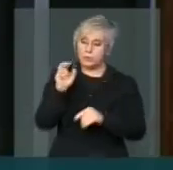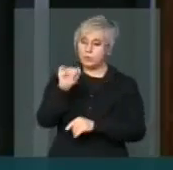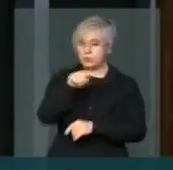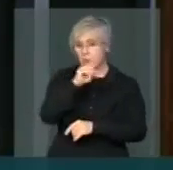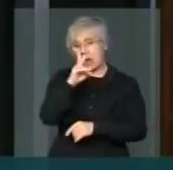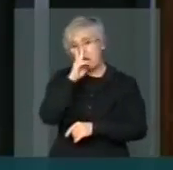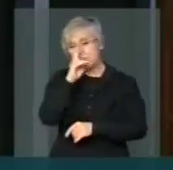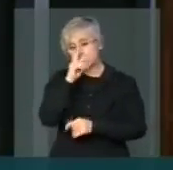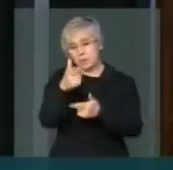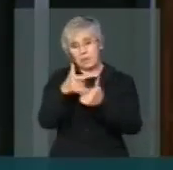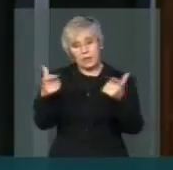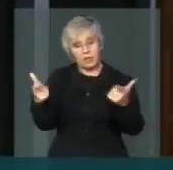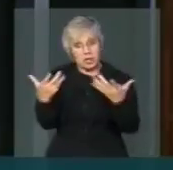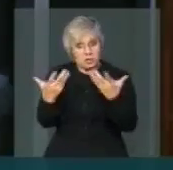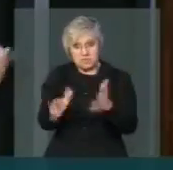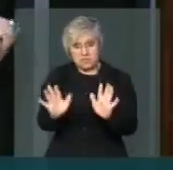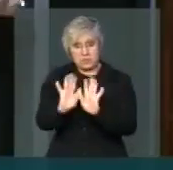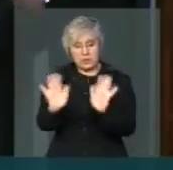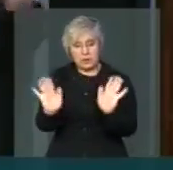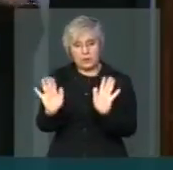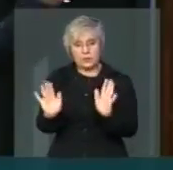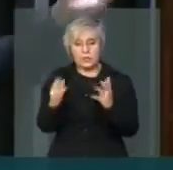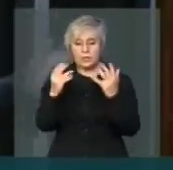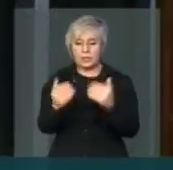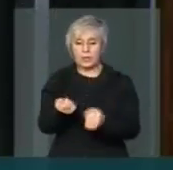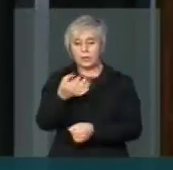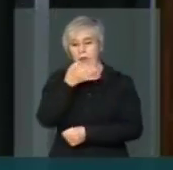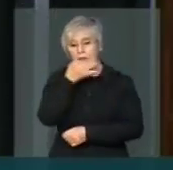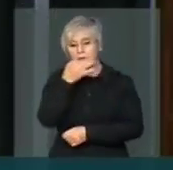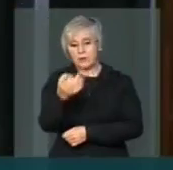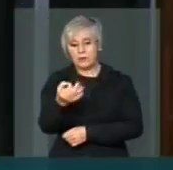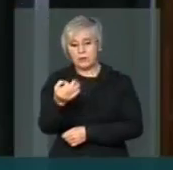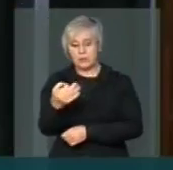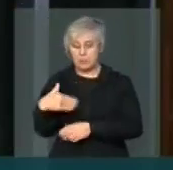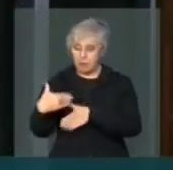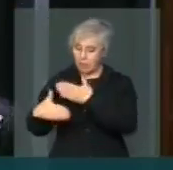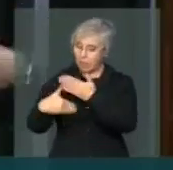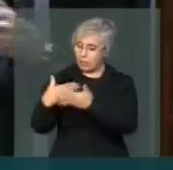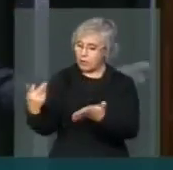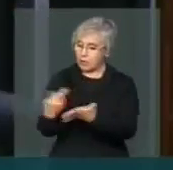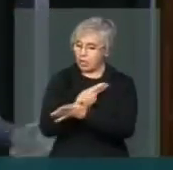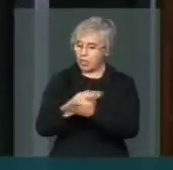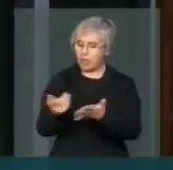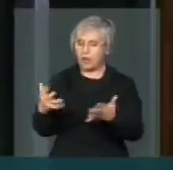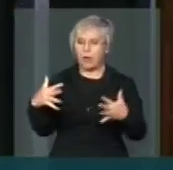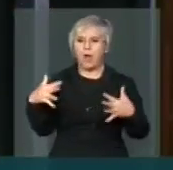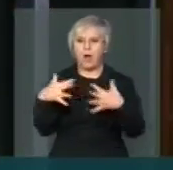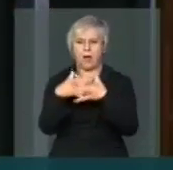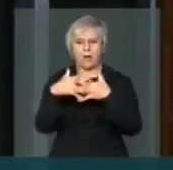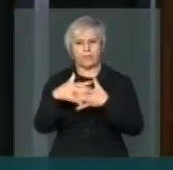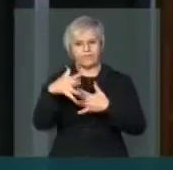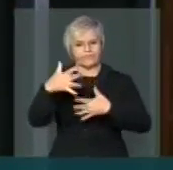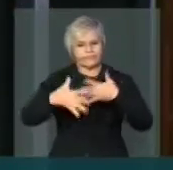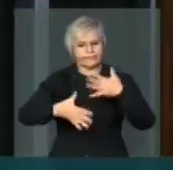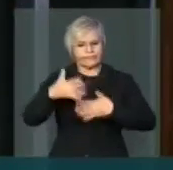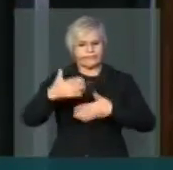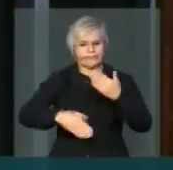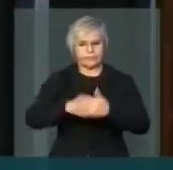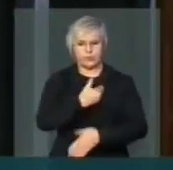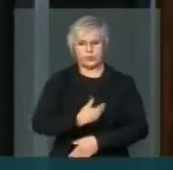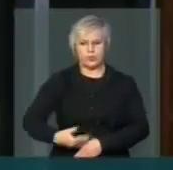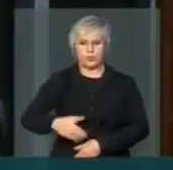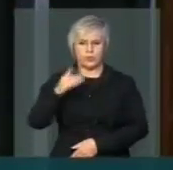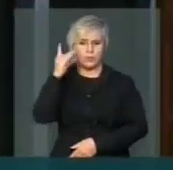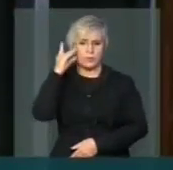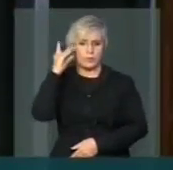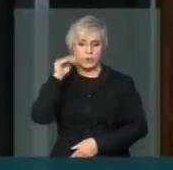deve acontecer, vamos sugerir que nas agruras desse governo Dilma, que se deteriora diariamente, se